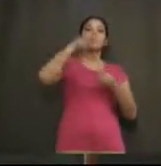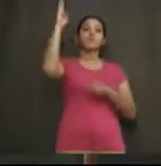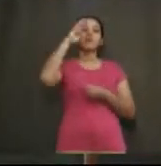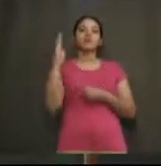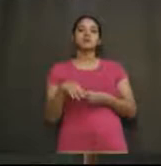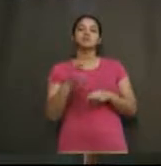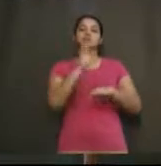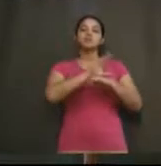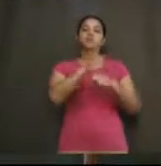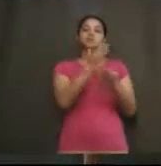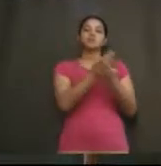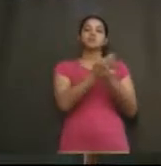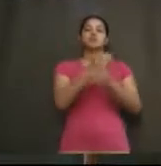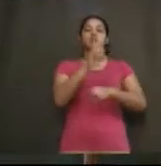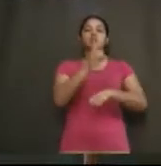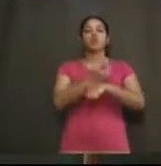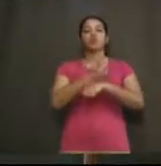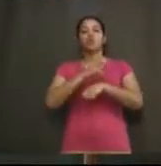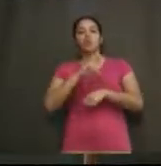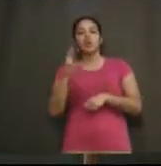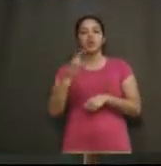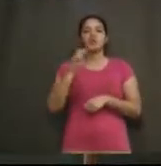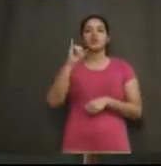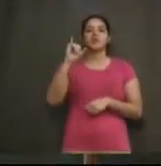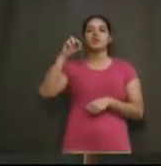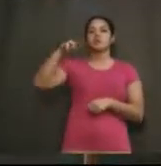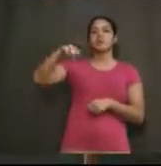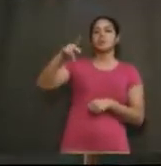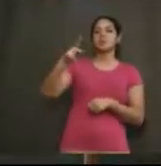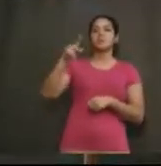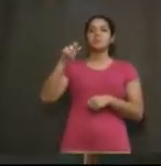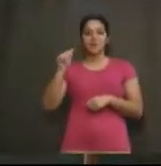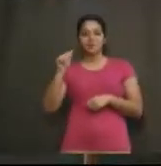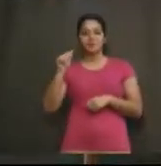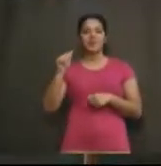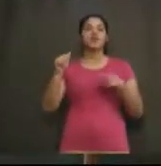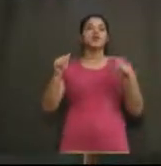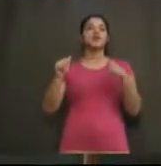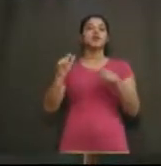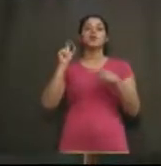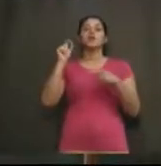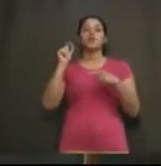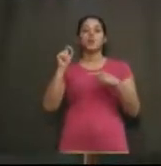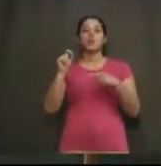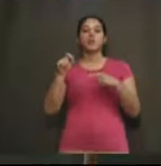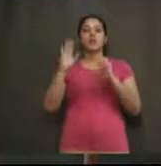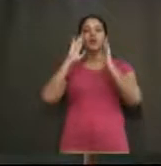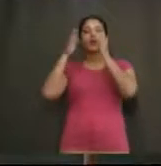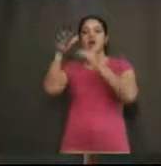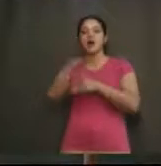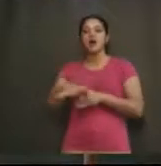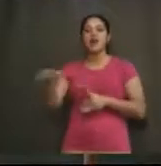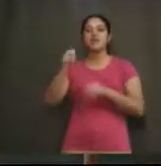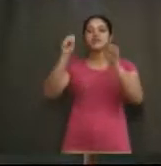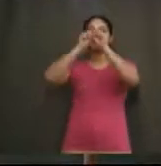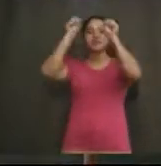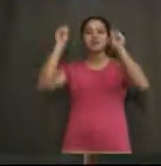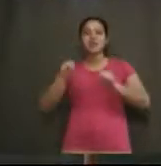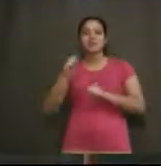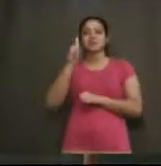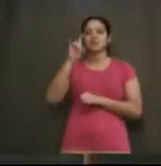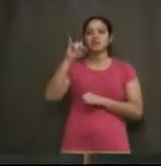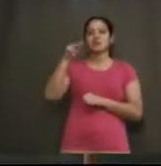de Matemática Pura e Aplicada, o IMPA, tendo obtido o respectivo grau em Sistemas Dinâmicos, em